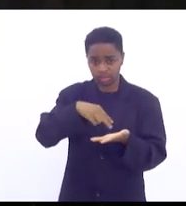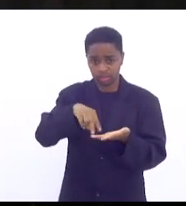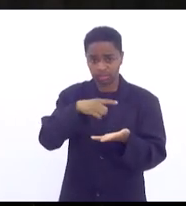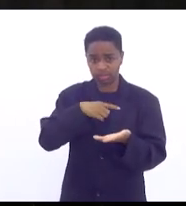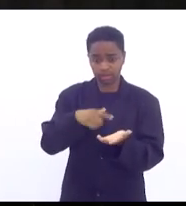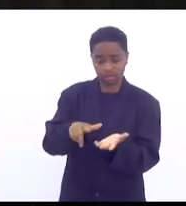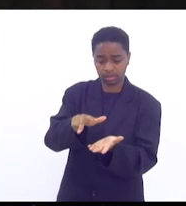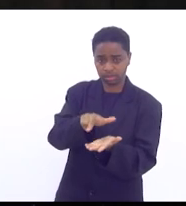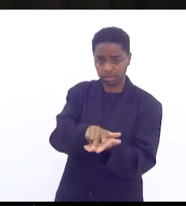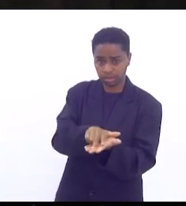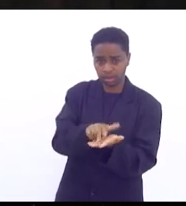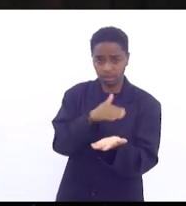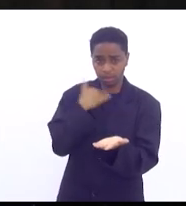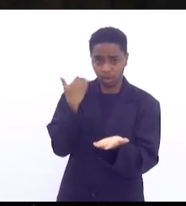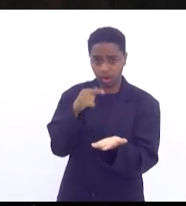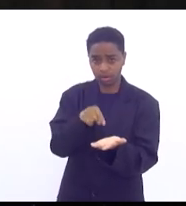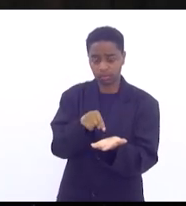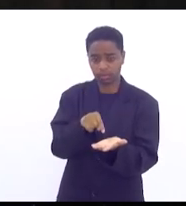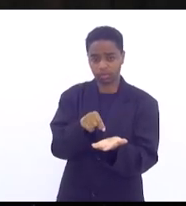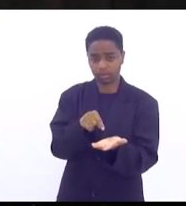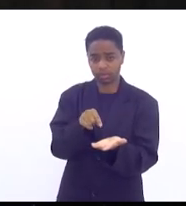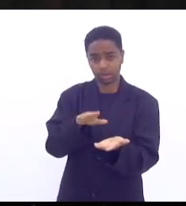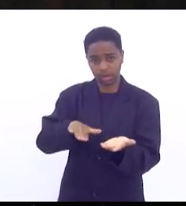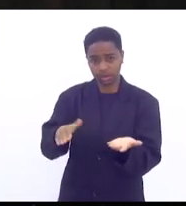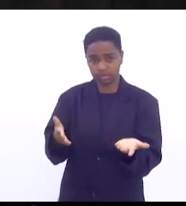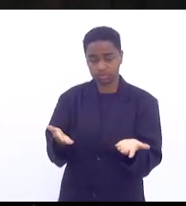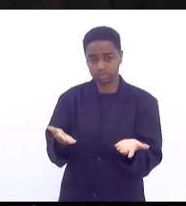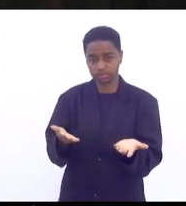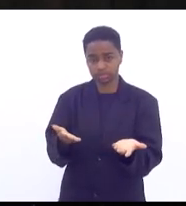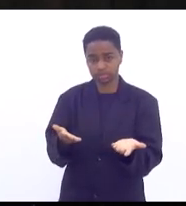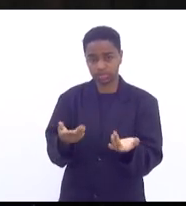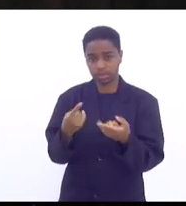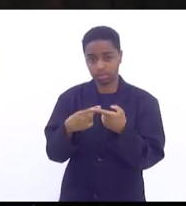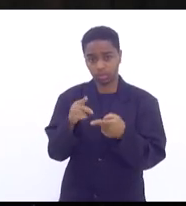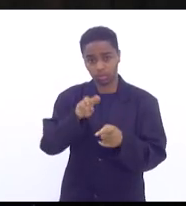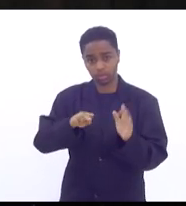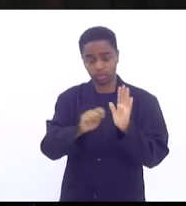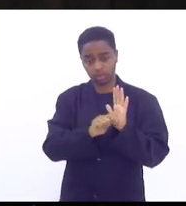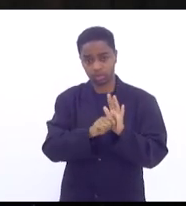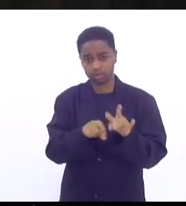cadáver, de uma criança que ingeria drogas,